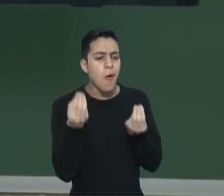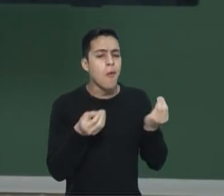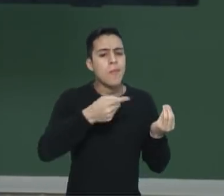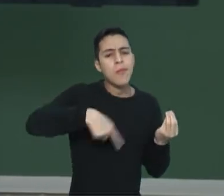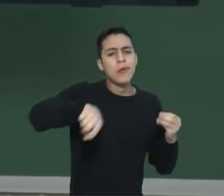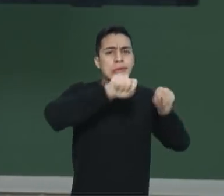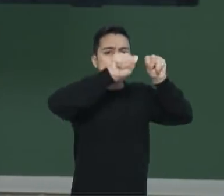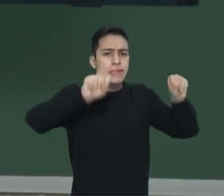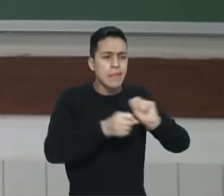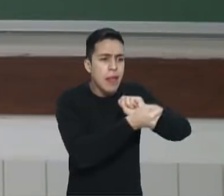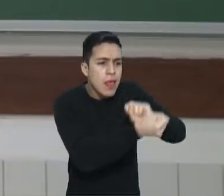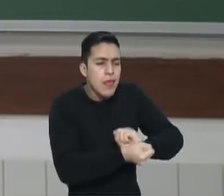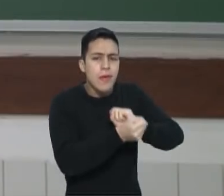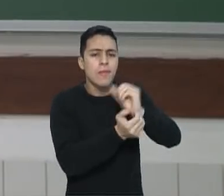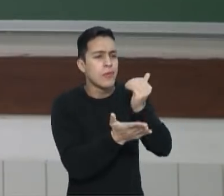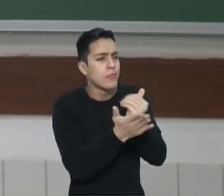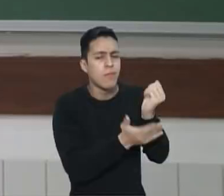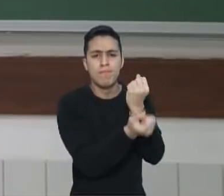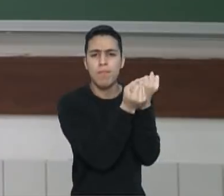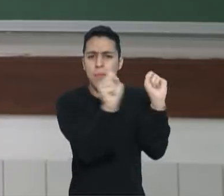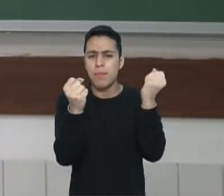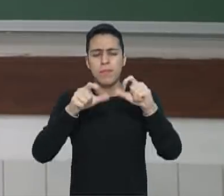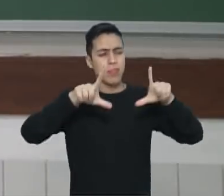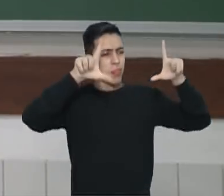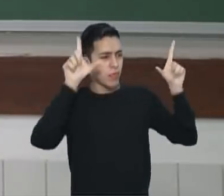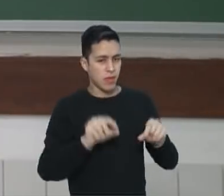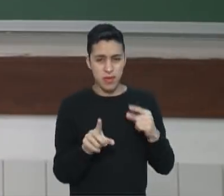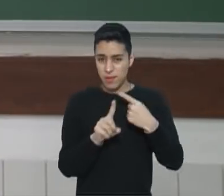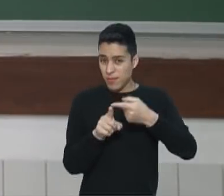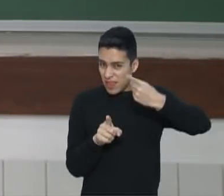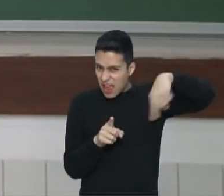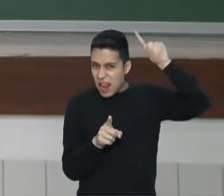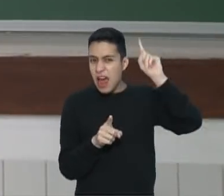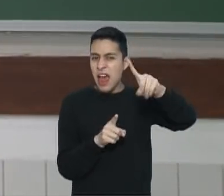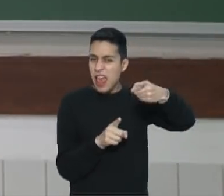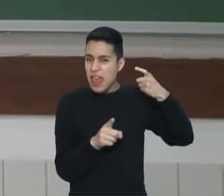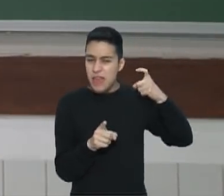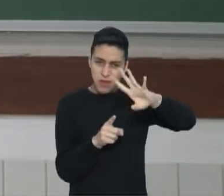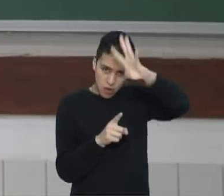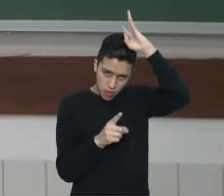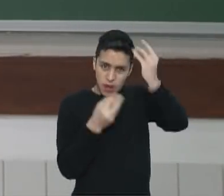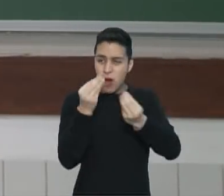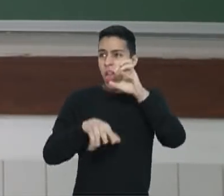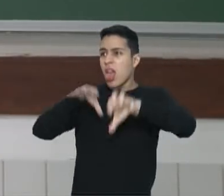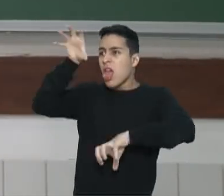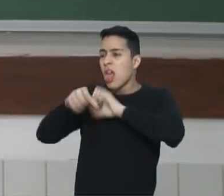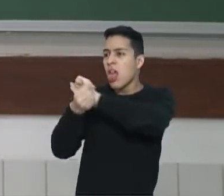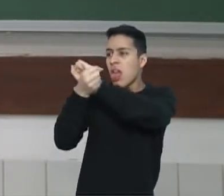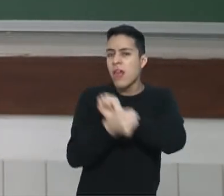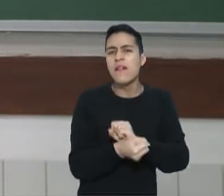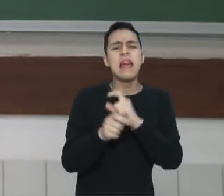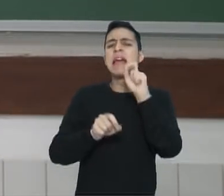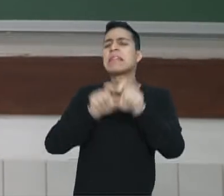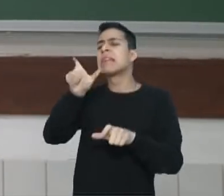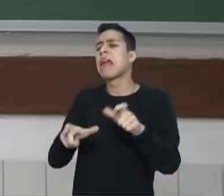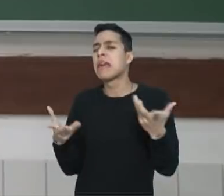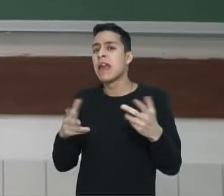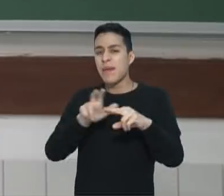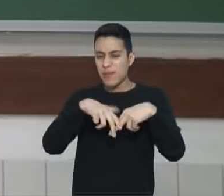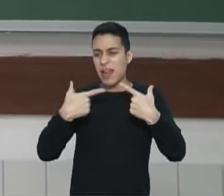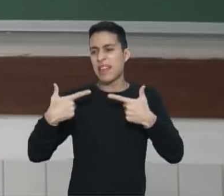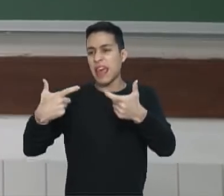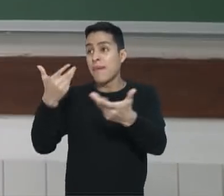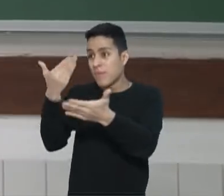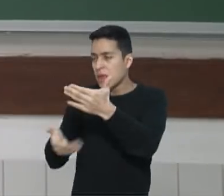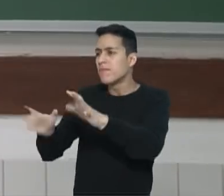sistema escravista, como que o Império Romano agregava escravos? Através de conflitos. Quem eram os escravos? Prisioneiros de guerra.